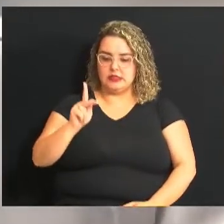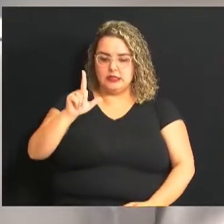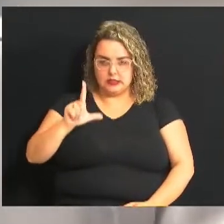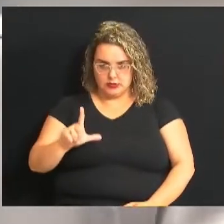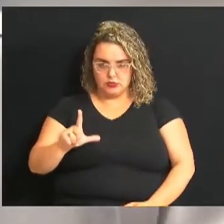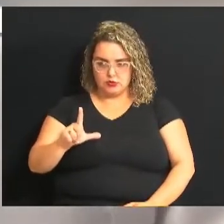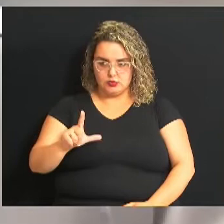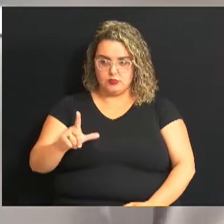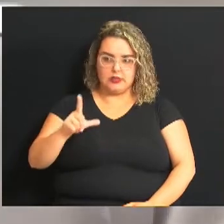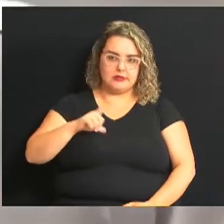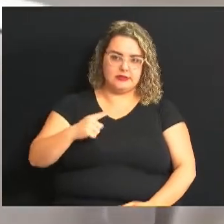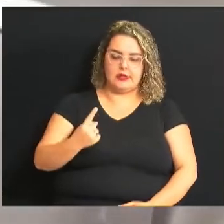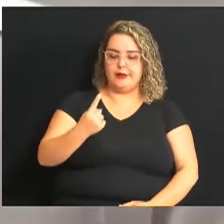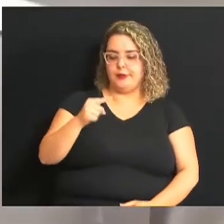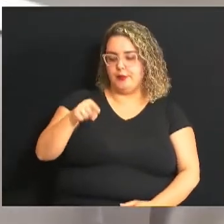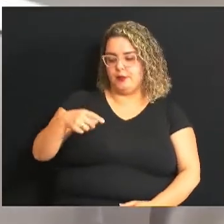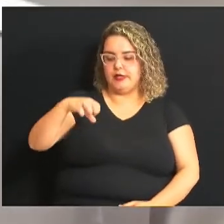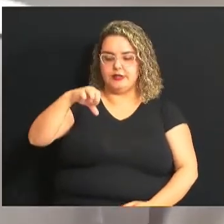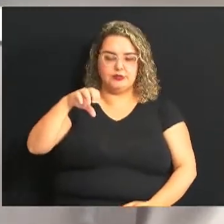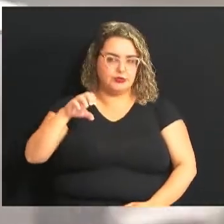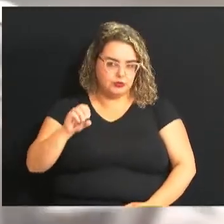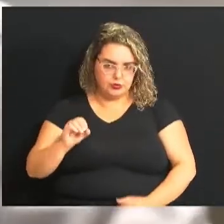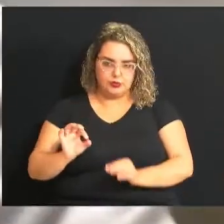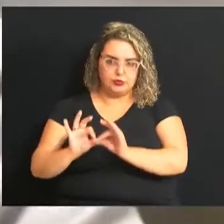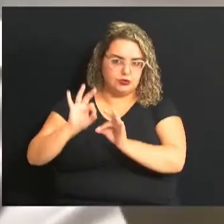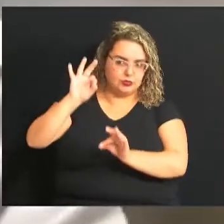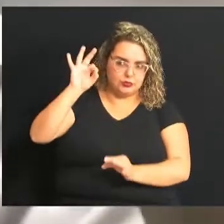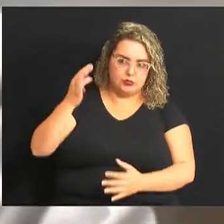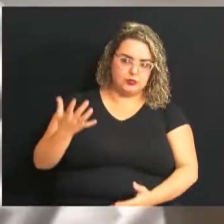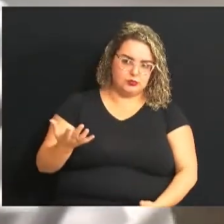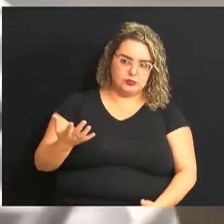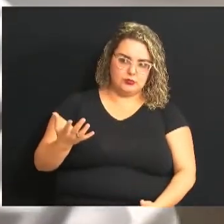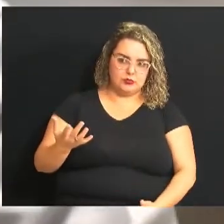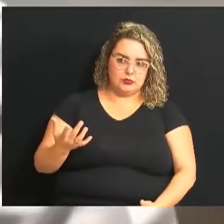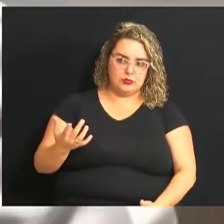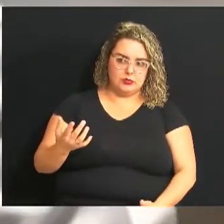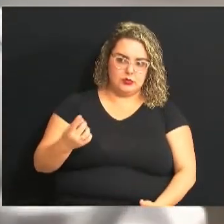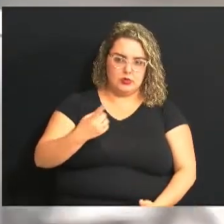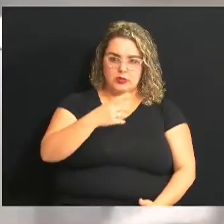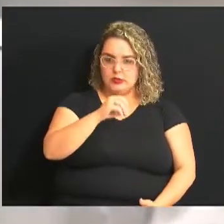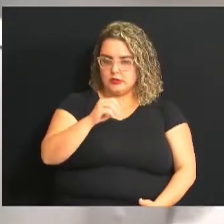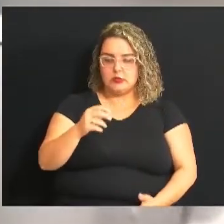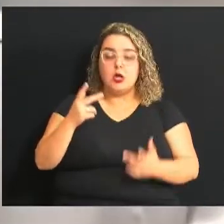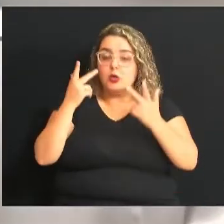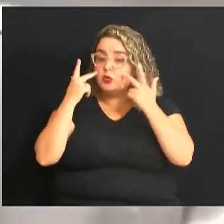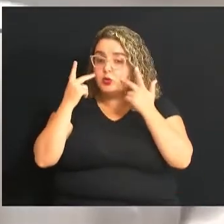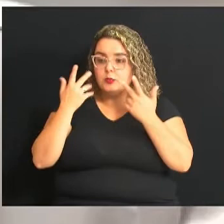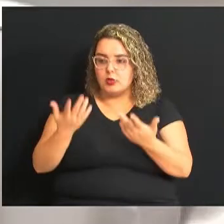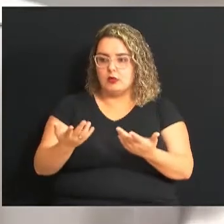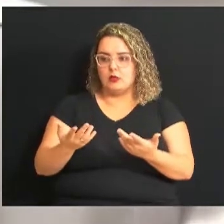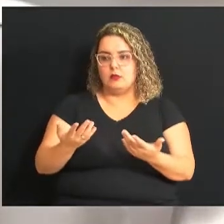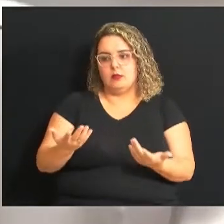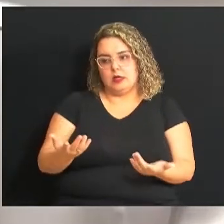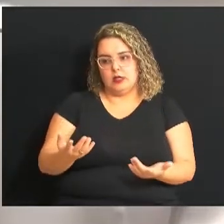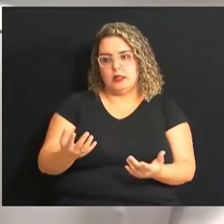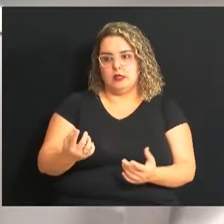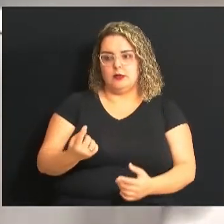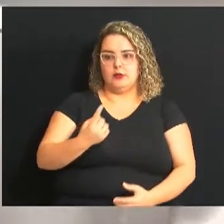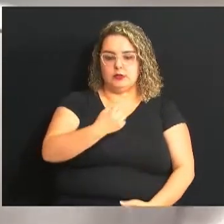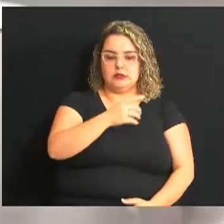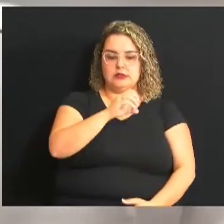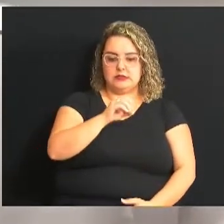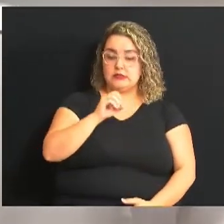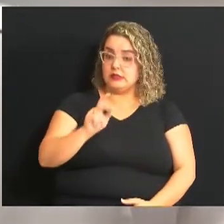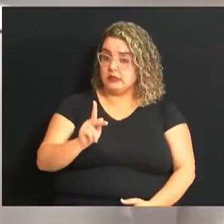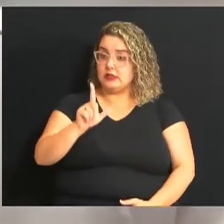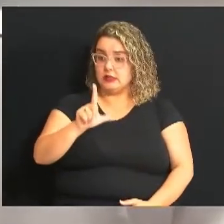ele tem 1,90 m de altura, 100 quilos para ele é normal. Agora, uma outra pessoa que tenha 100 quilos, mas